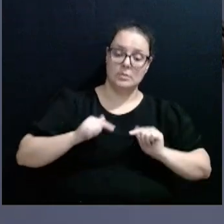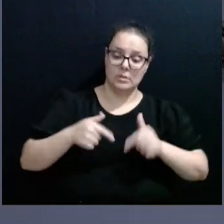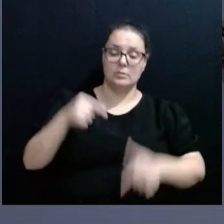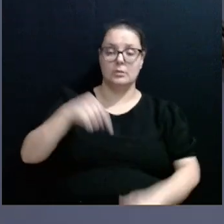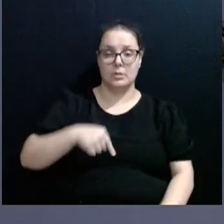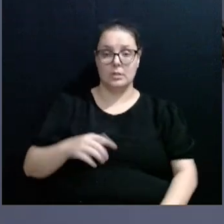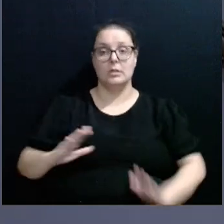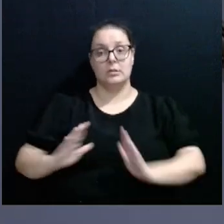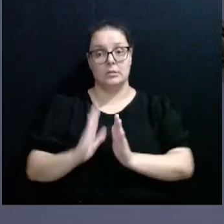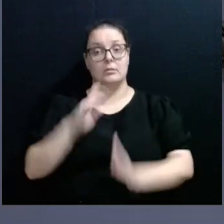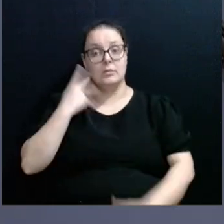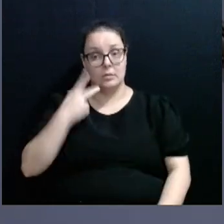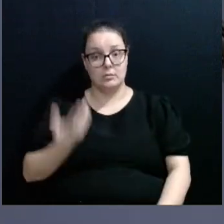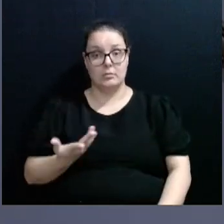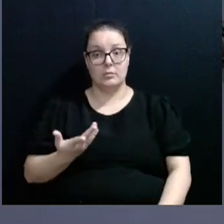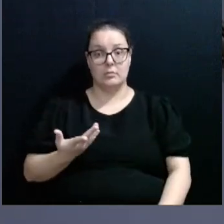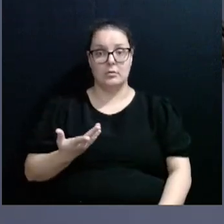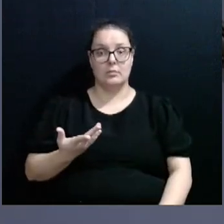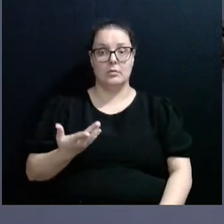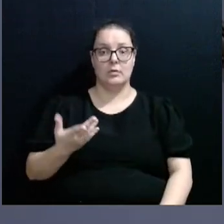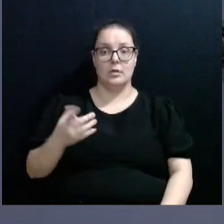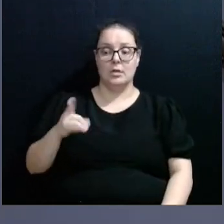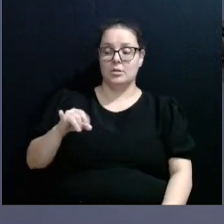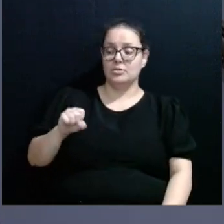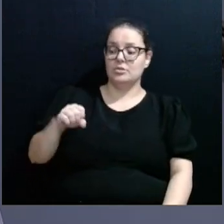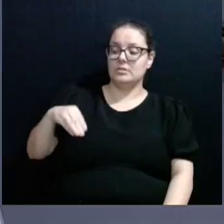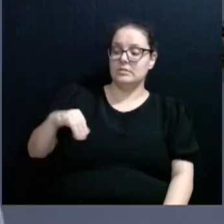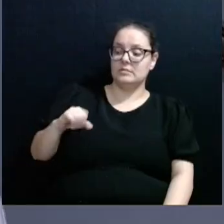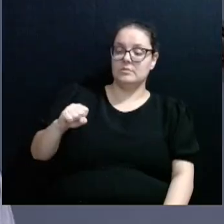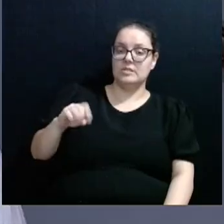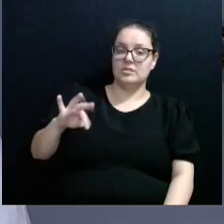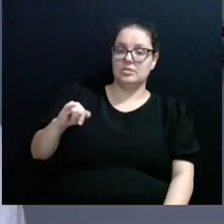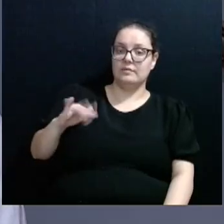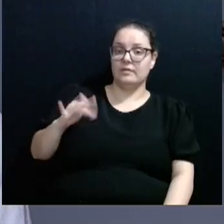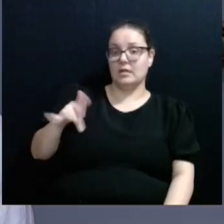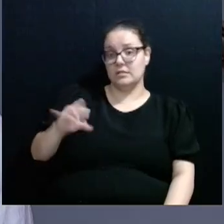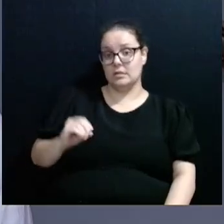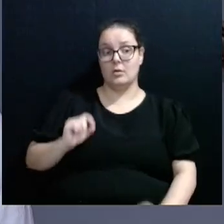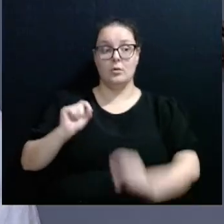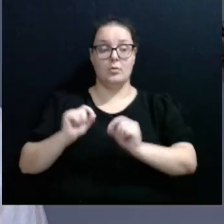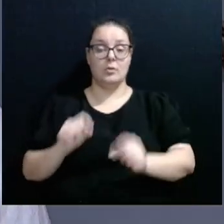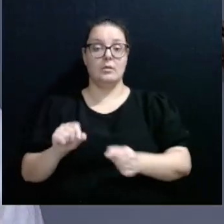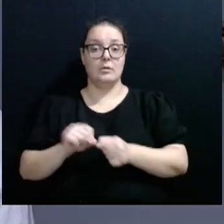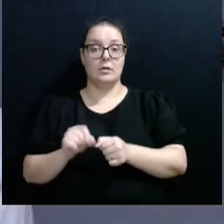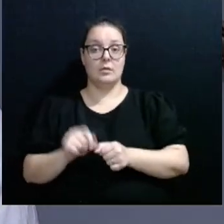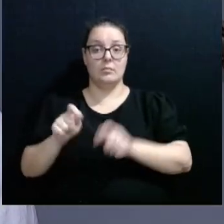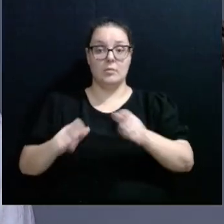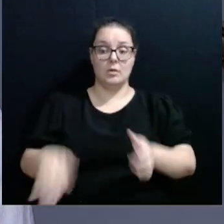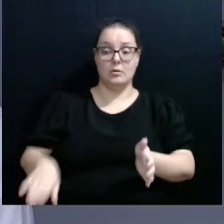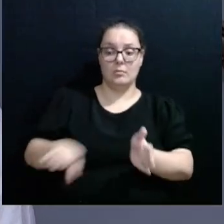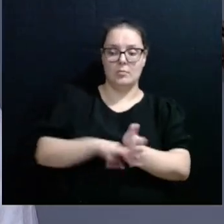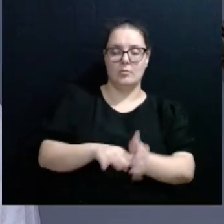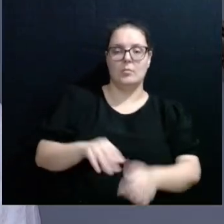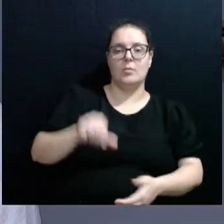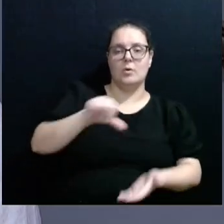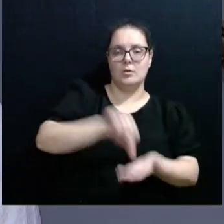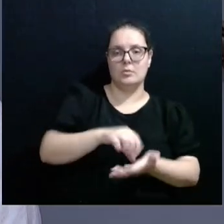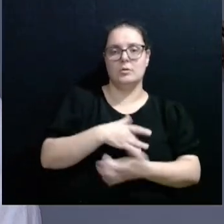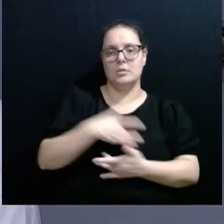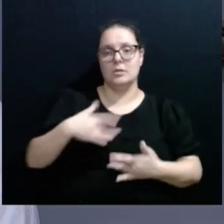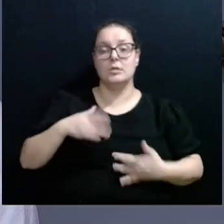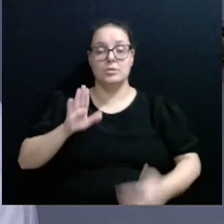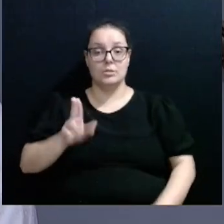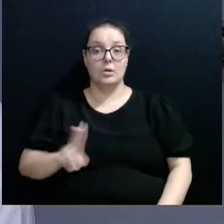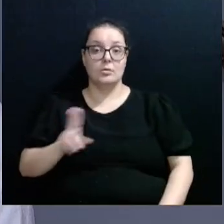parlamentar é na desmistificação. O que fazer quando chega uma pessoa no posto de saúde que ela já utiliza o